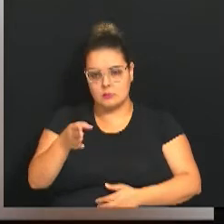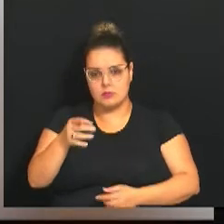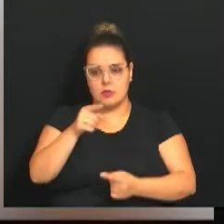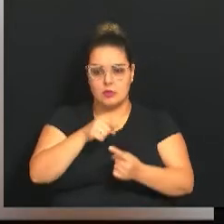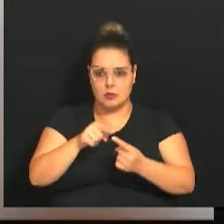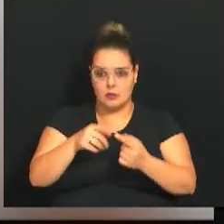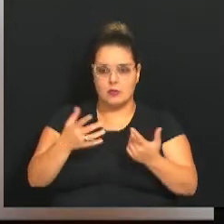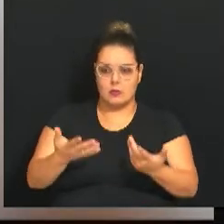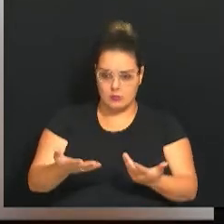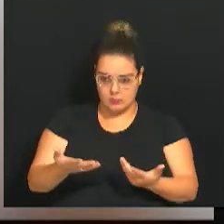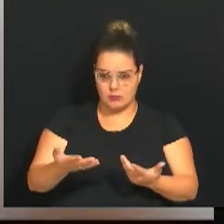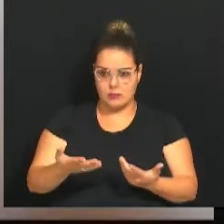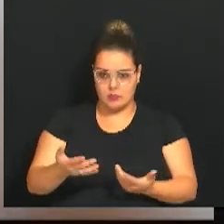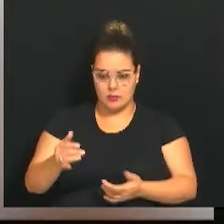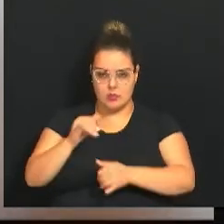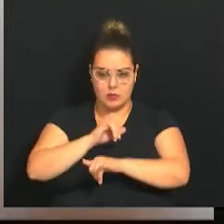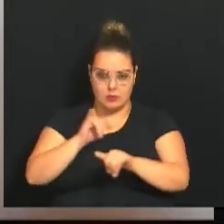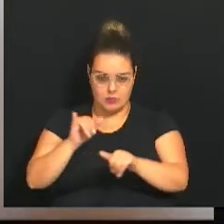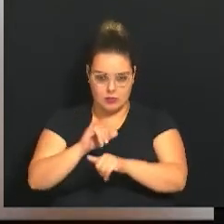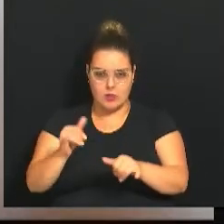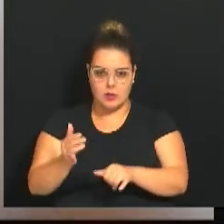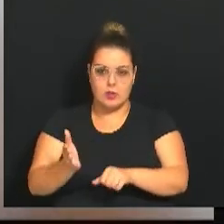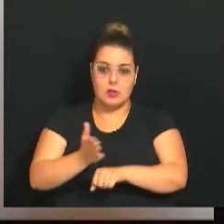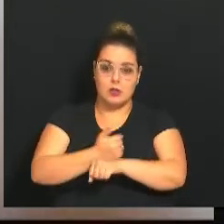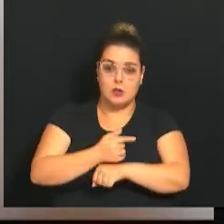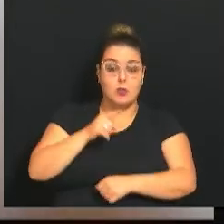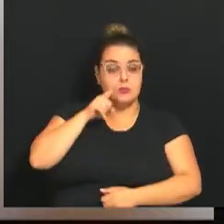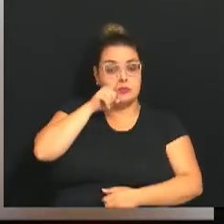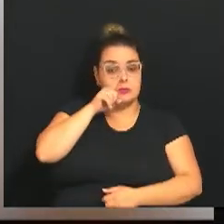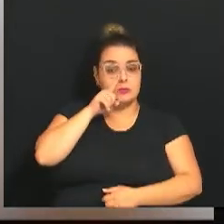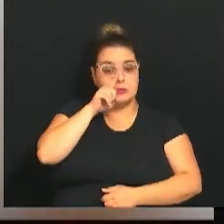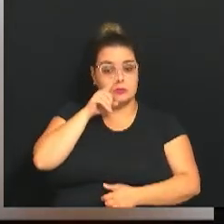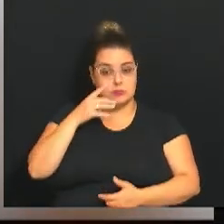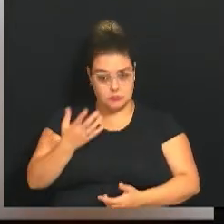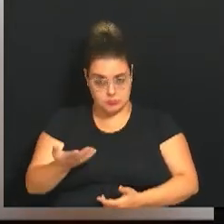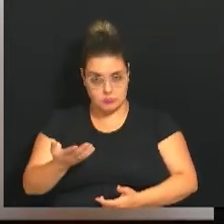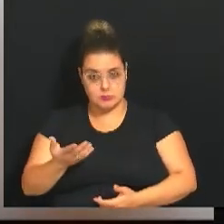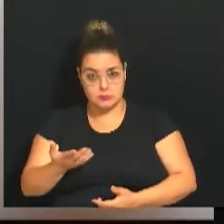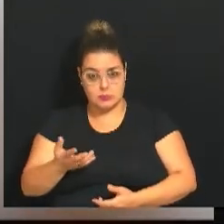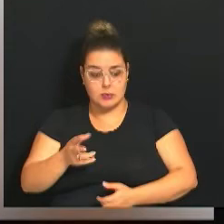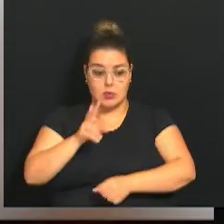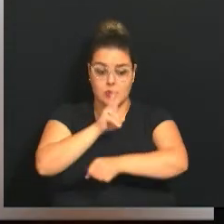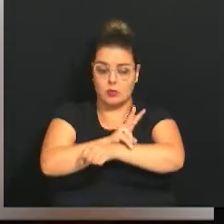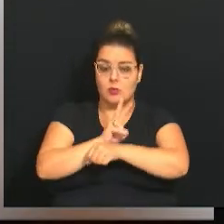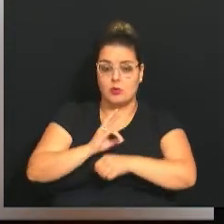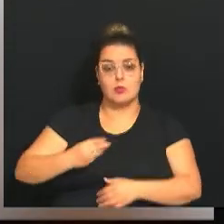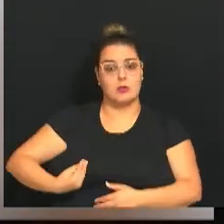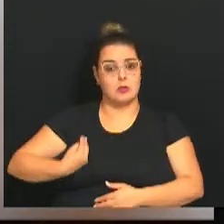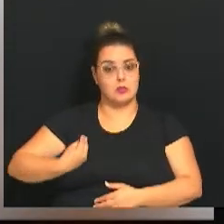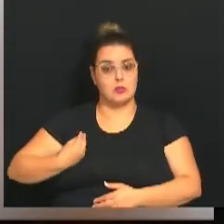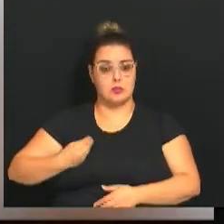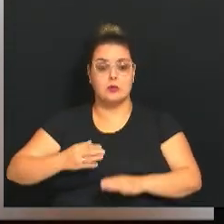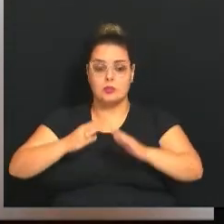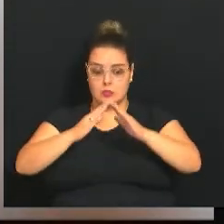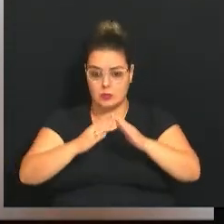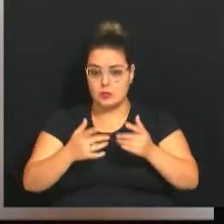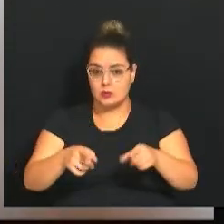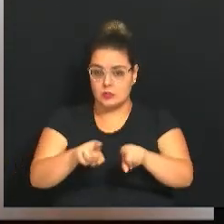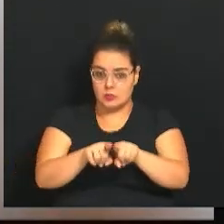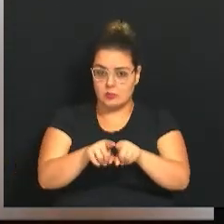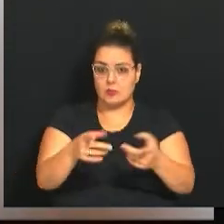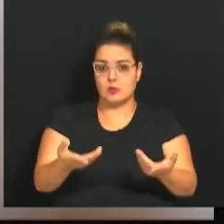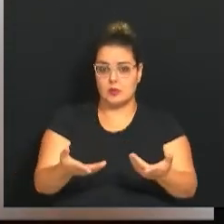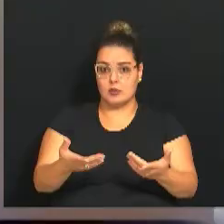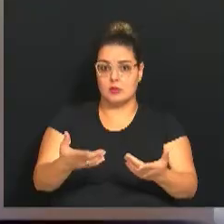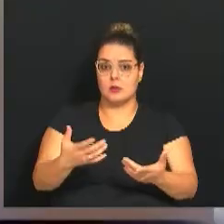é antecipar riscos potenciais e promover o resguardo da vida humana, da propriedade e das condições para o